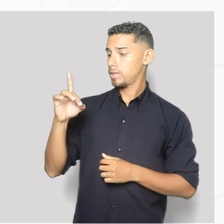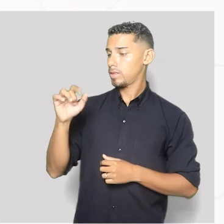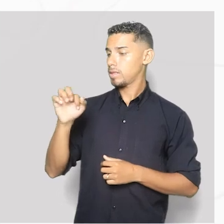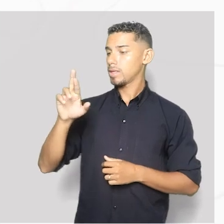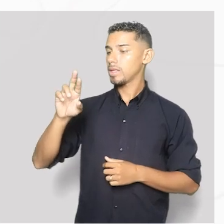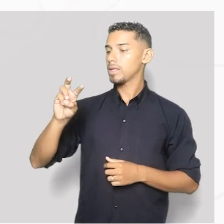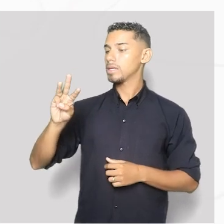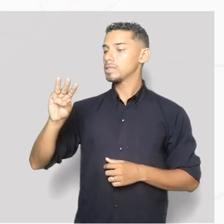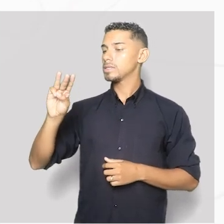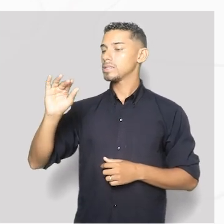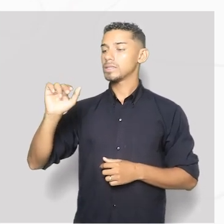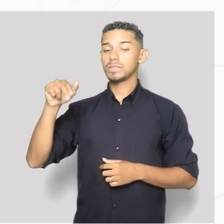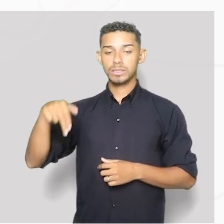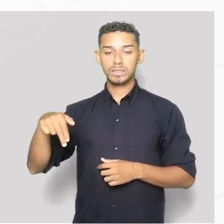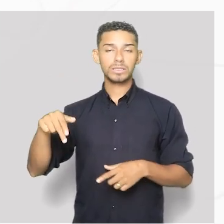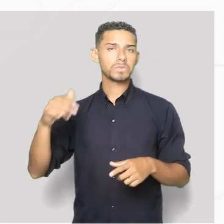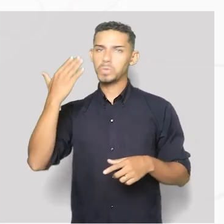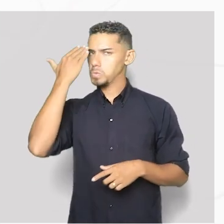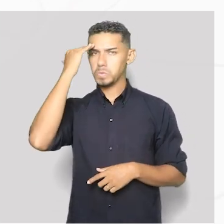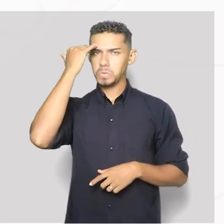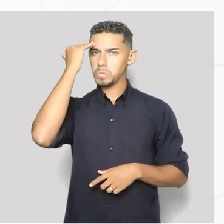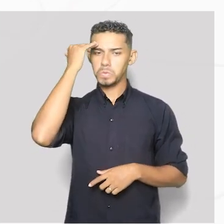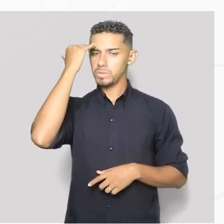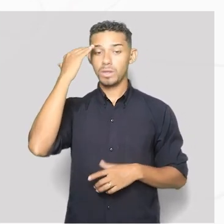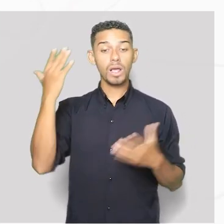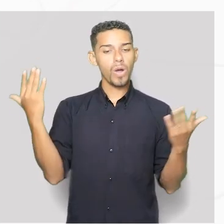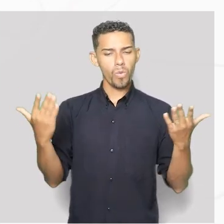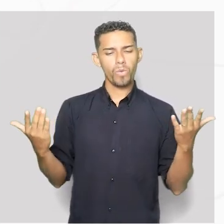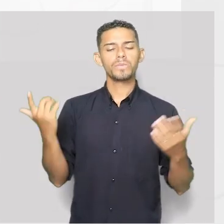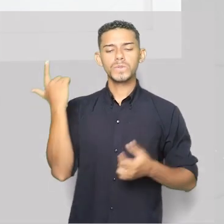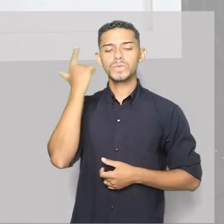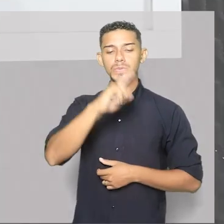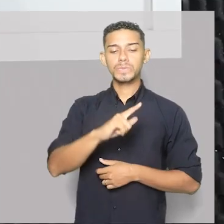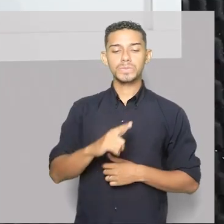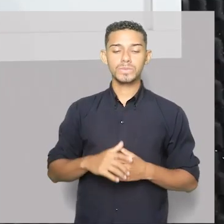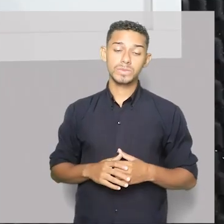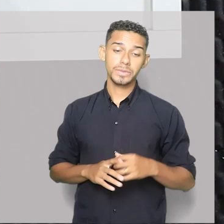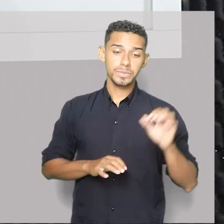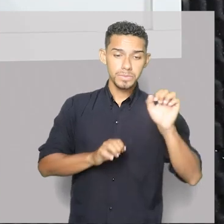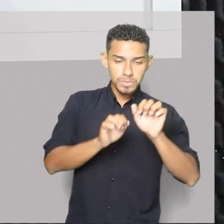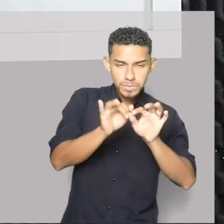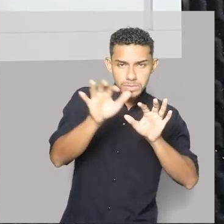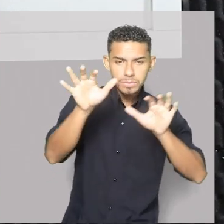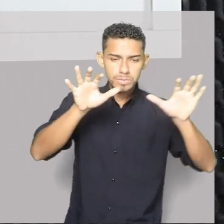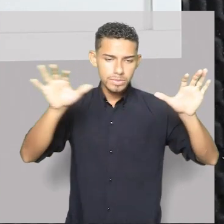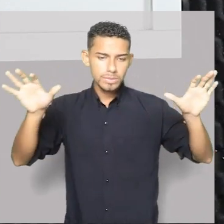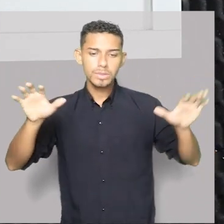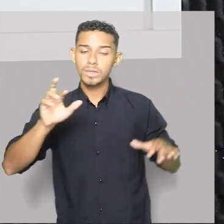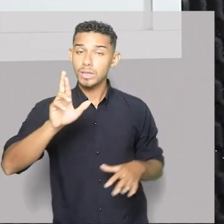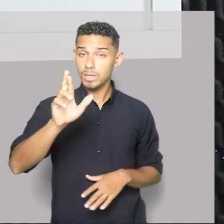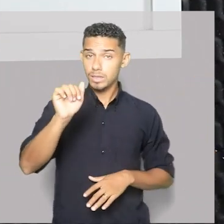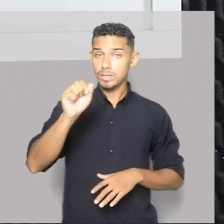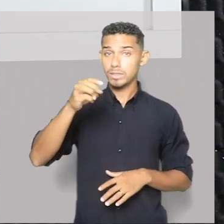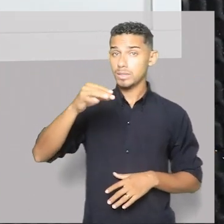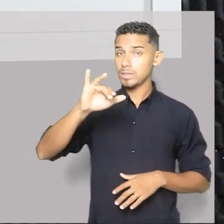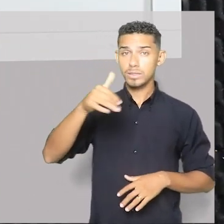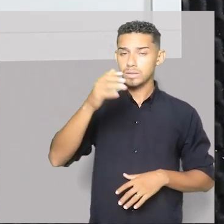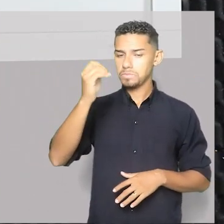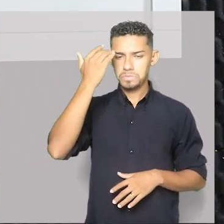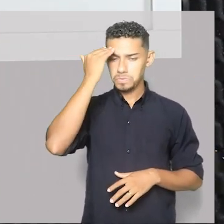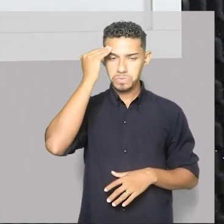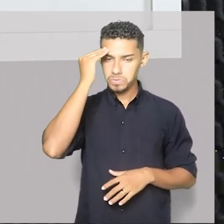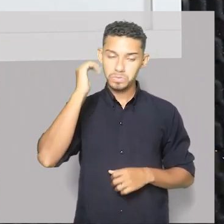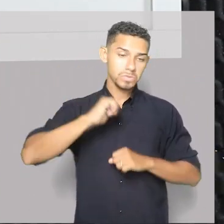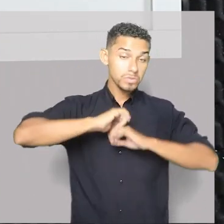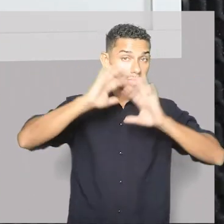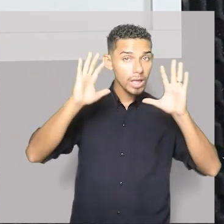Darwin. Quem pegou ali pela primeira vez não entendeu muito bem, e hoje a gente entende que ele estava fazendo esse processo de ramificação, né, sem entender muito bem,